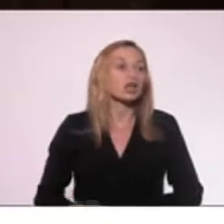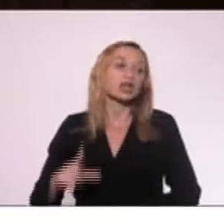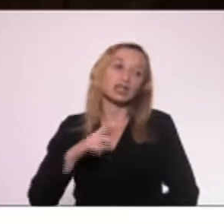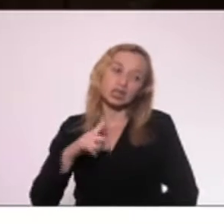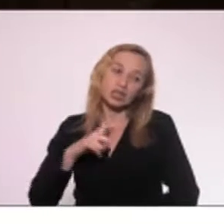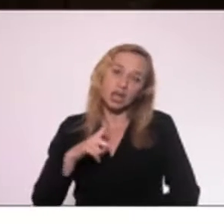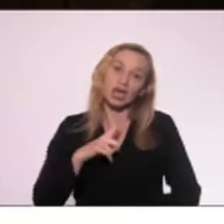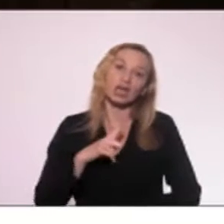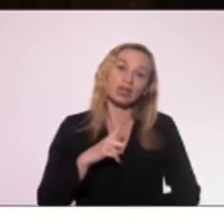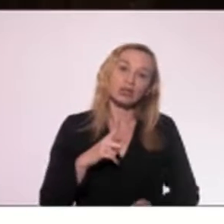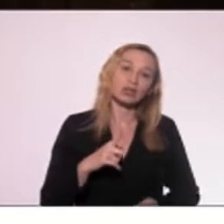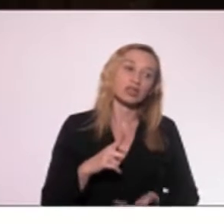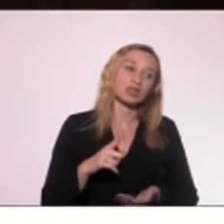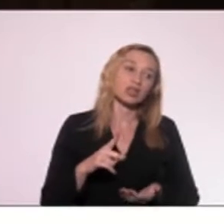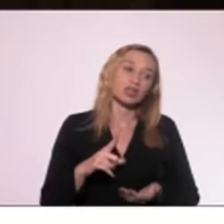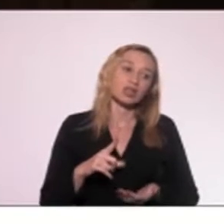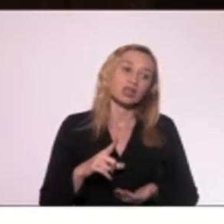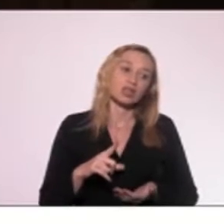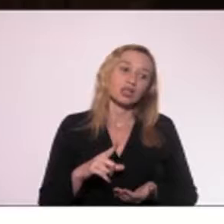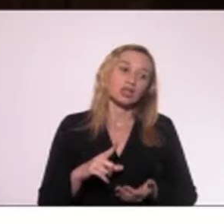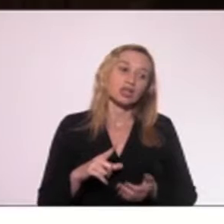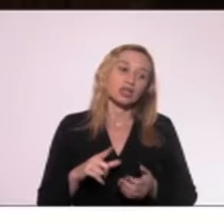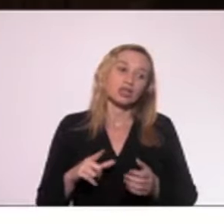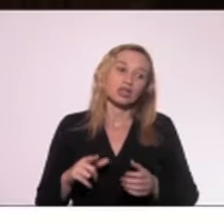muitas estruturas já ali